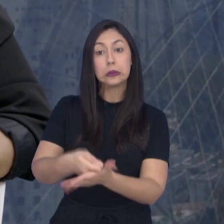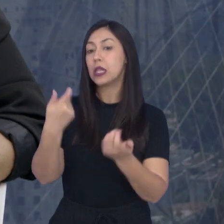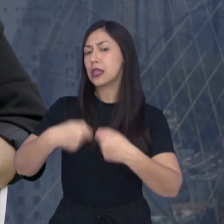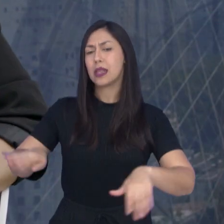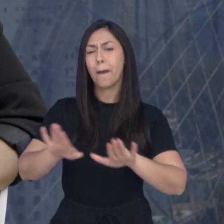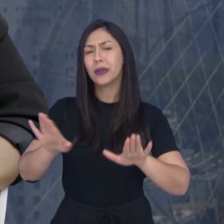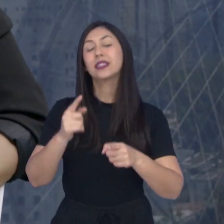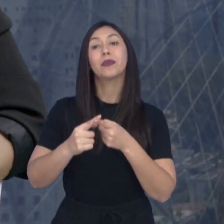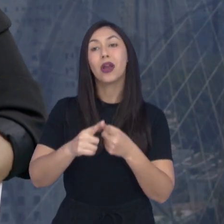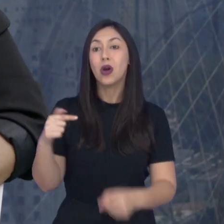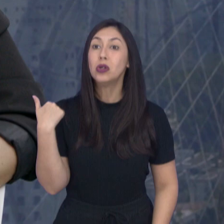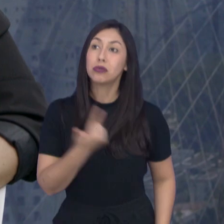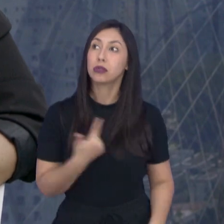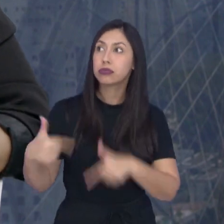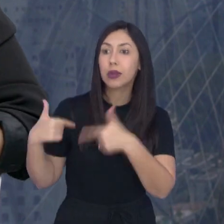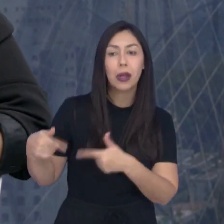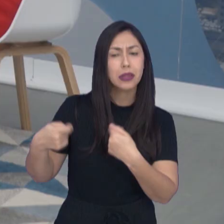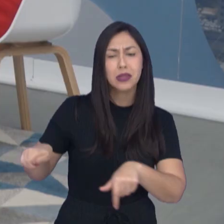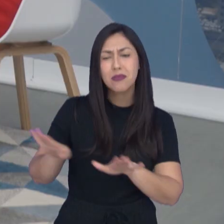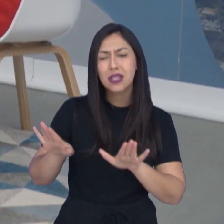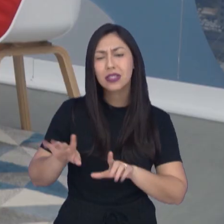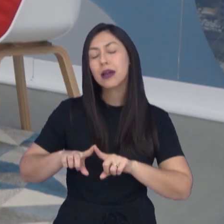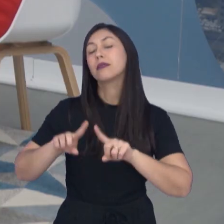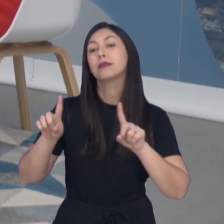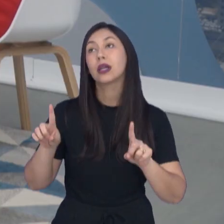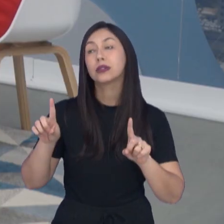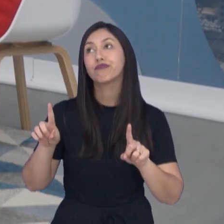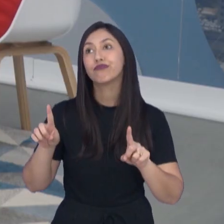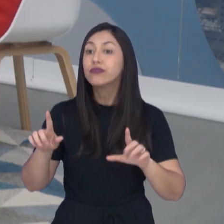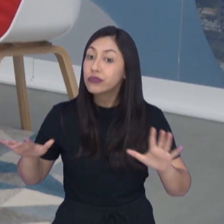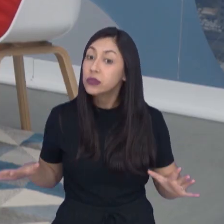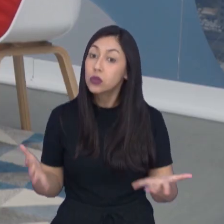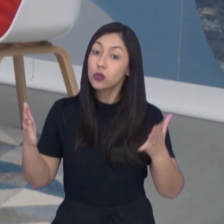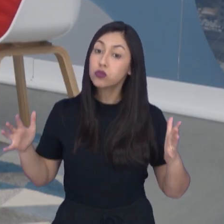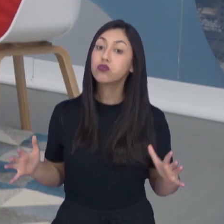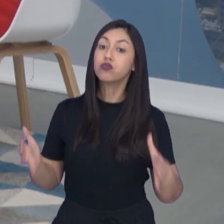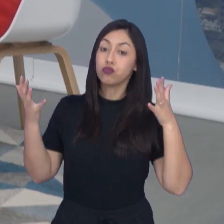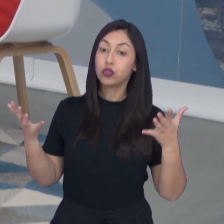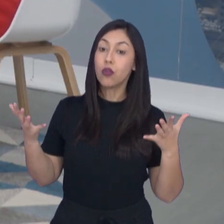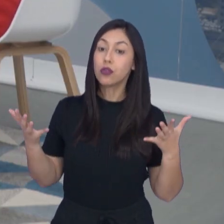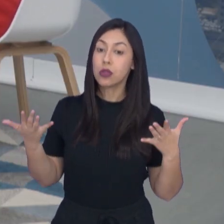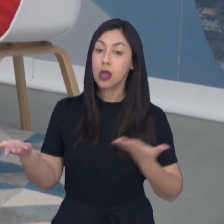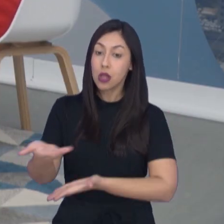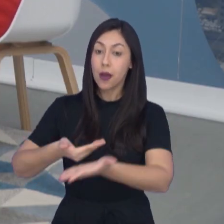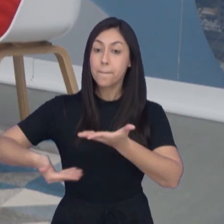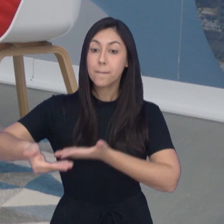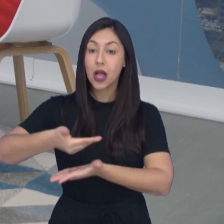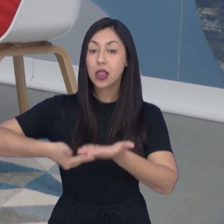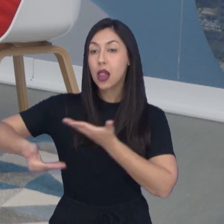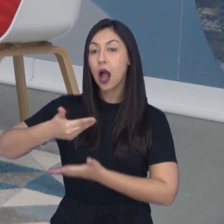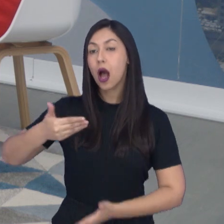trabalhos que a gente faz não precisem mais existir. Mas assim, esse incentivo, essa comunhão entre o público